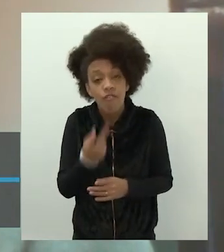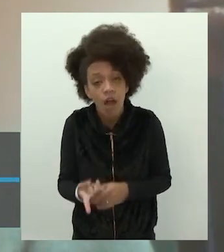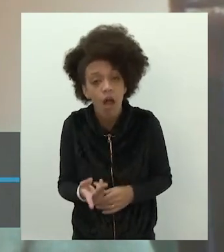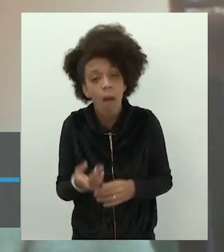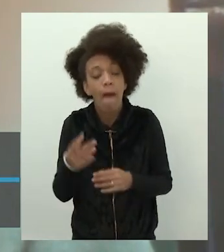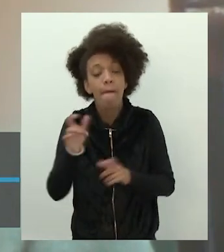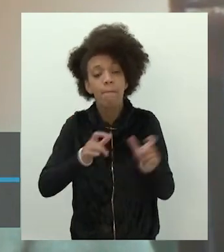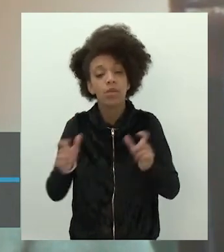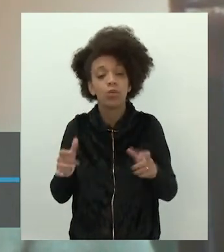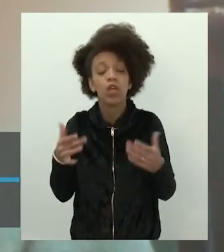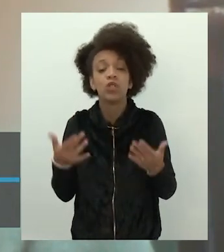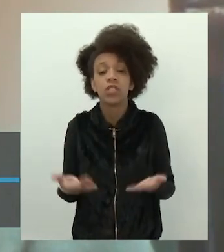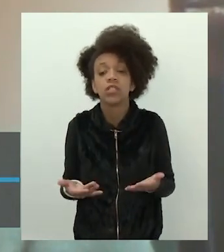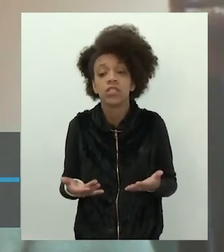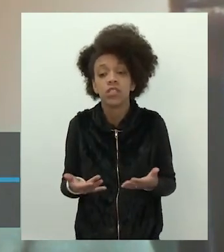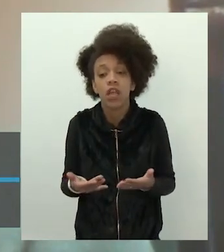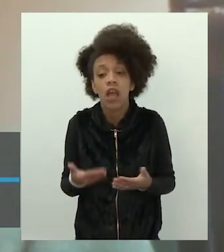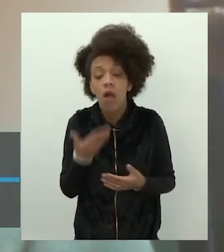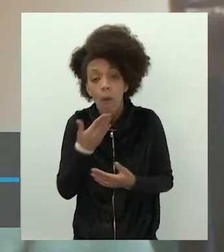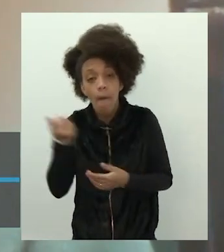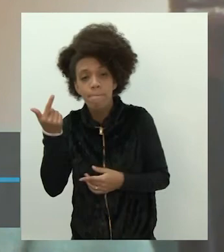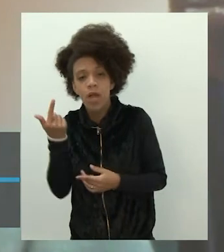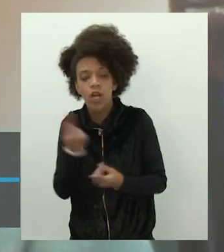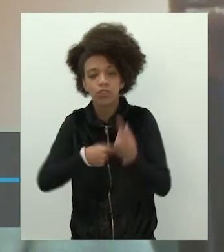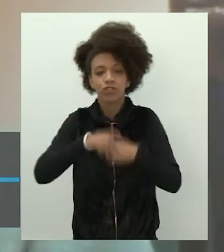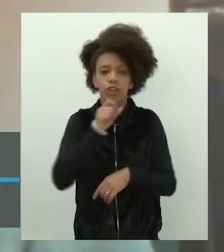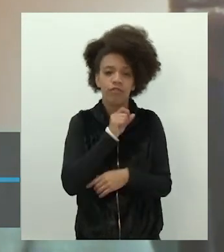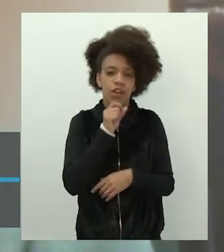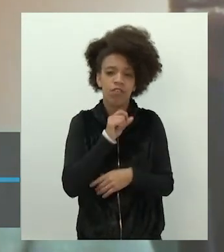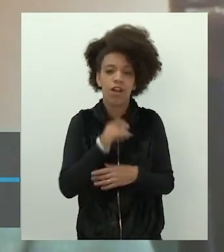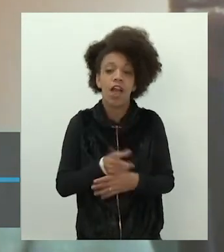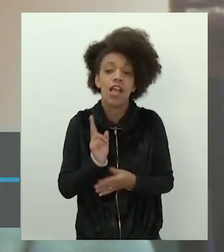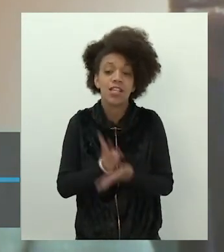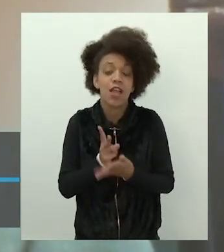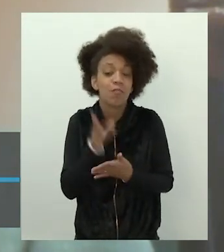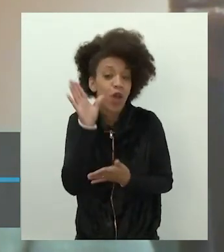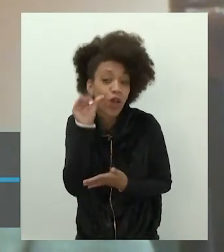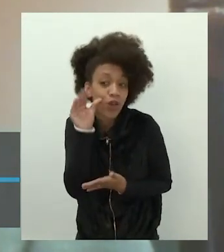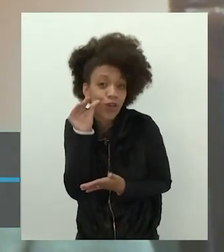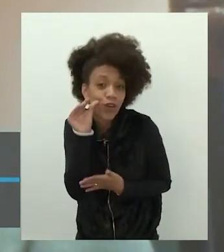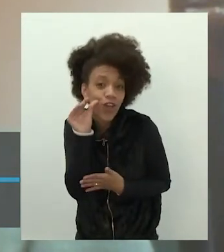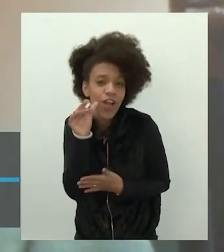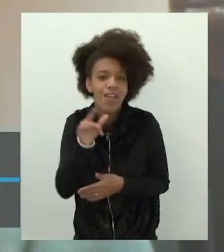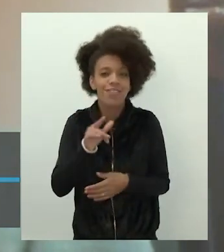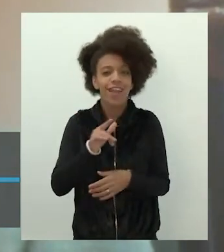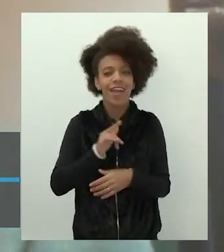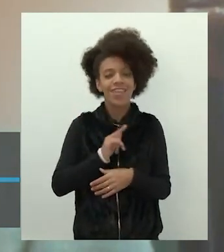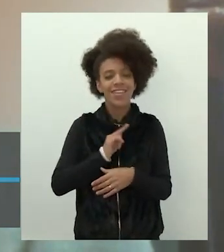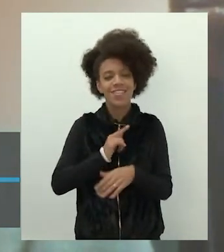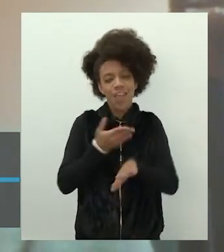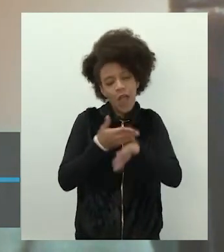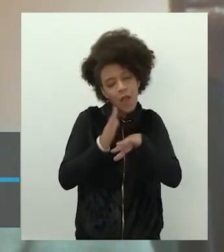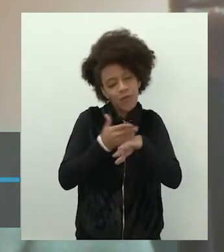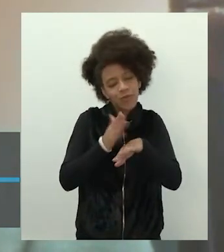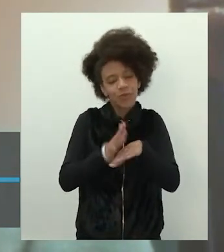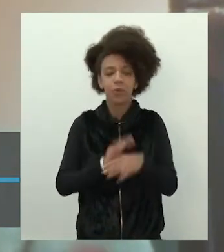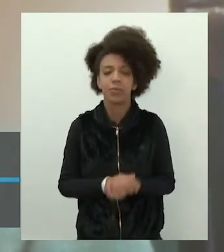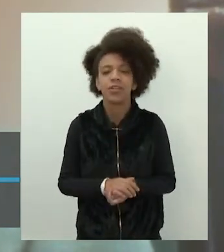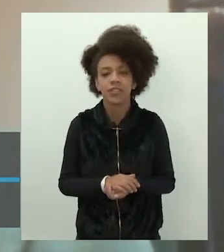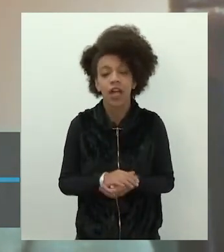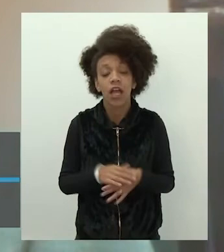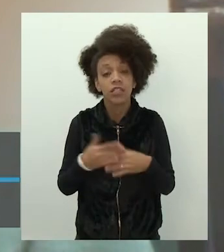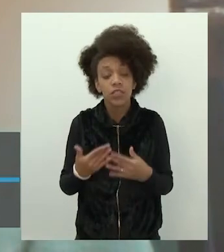pessoas que a melhor coisa do envelhecimento é você ser sempre curiosa e ter hobbies. A partir do momento que